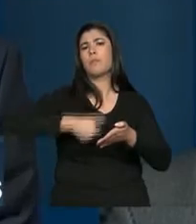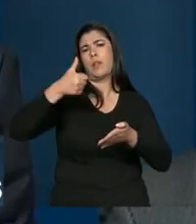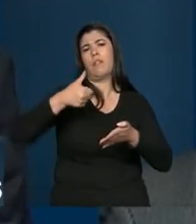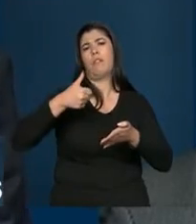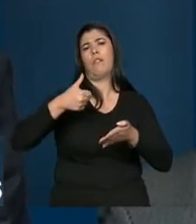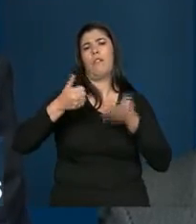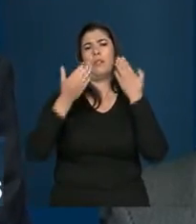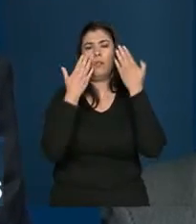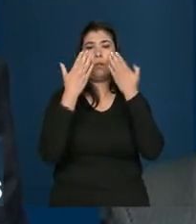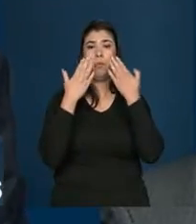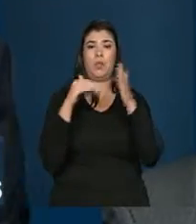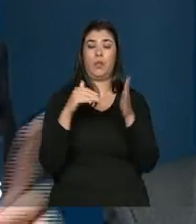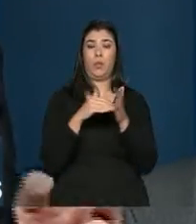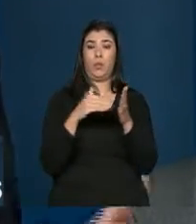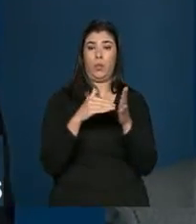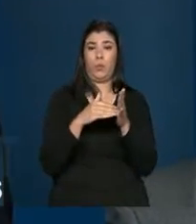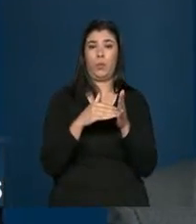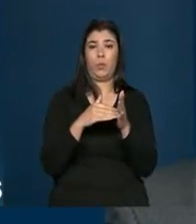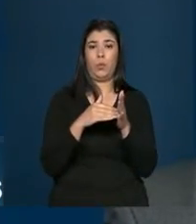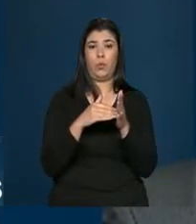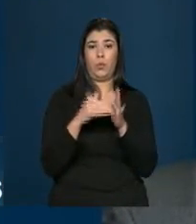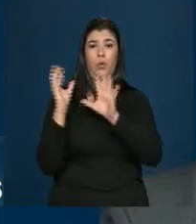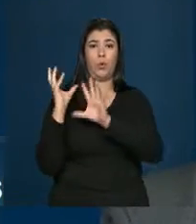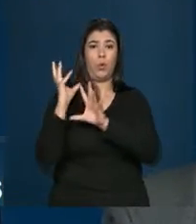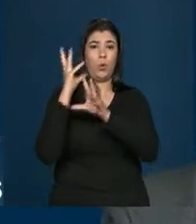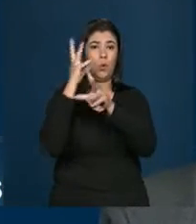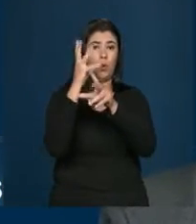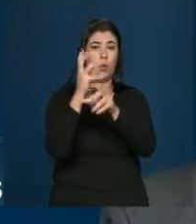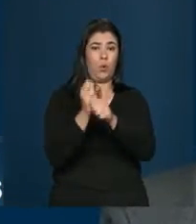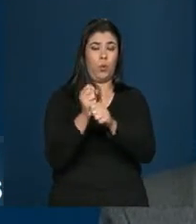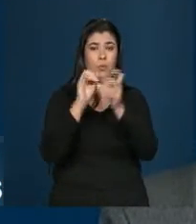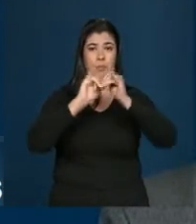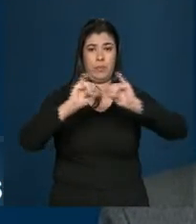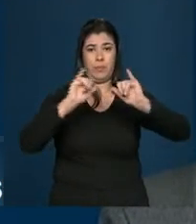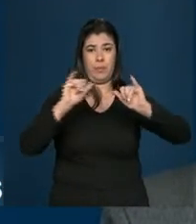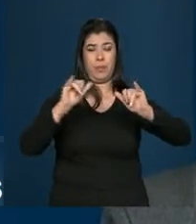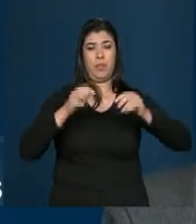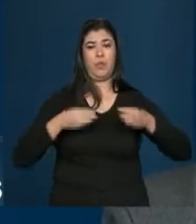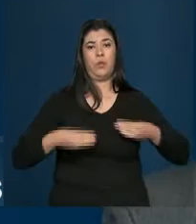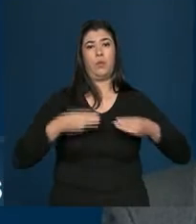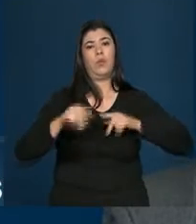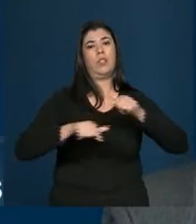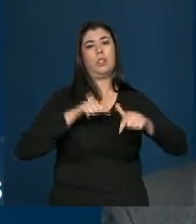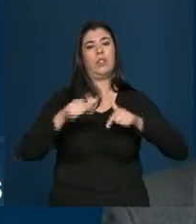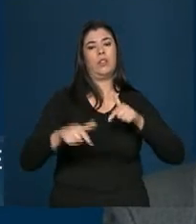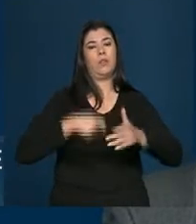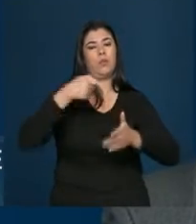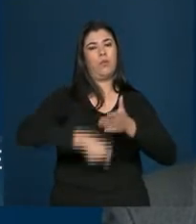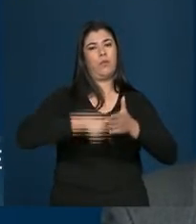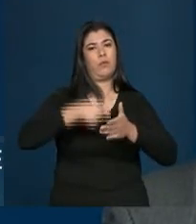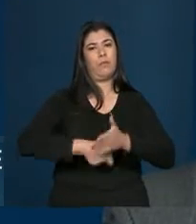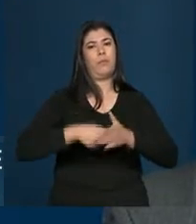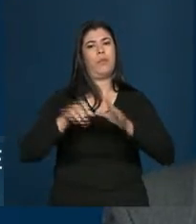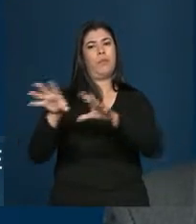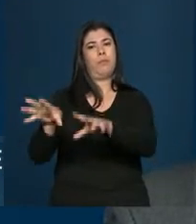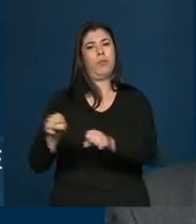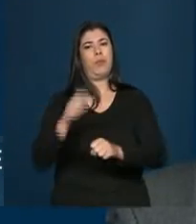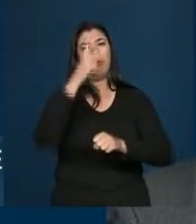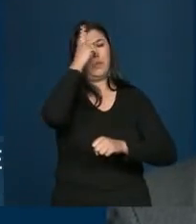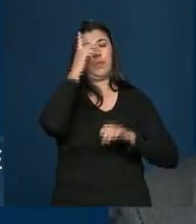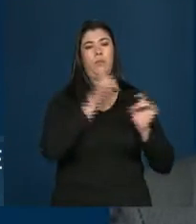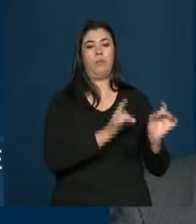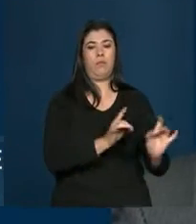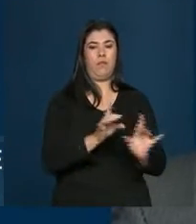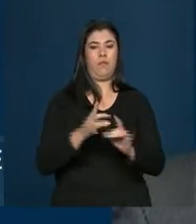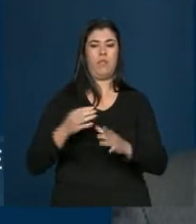análise, com o dado completo do Ministério do Trabalho e Emprego na atuação de enfrentamento ao tráfico de pessoas e